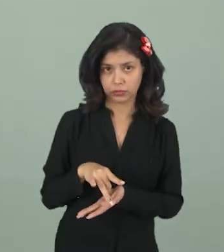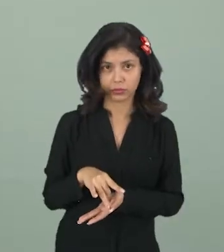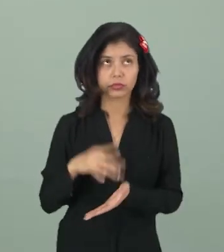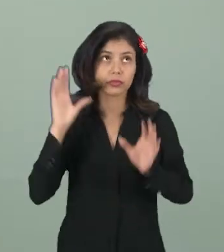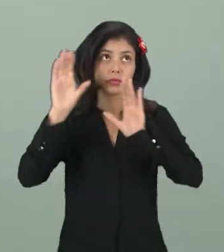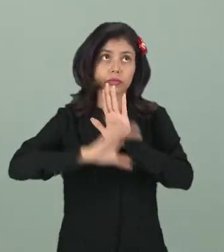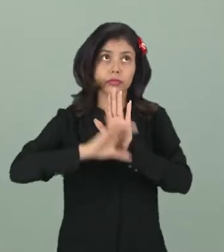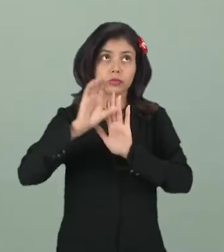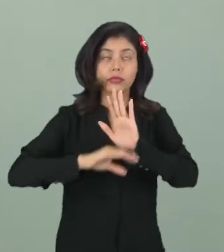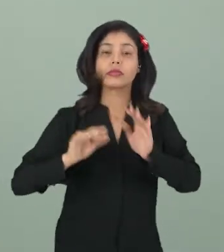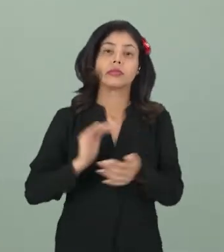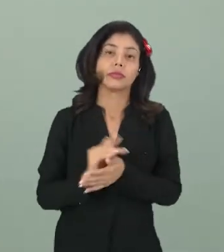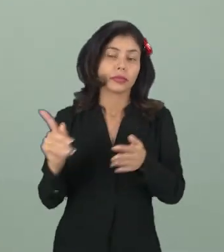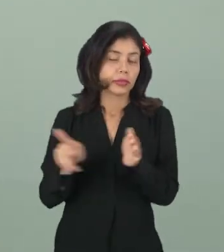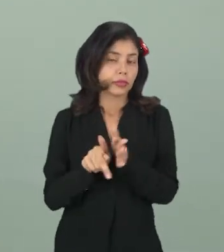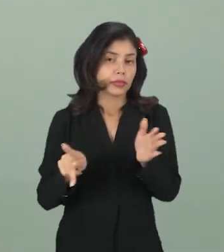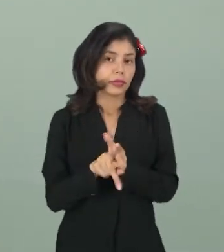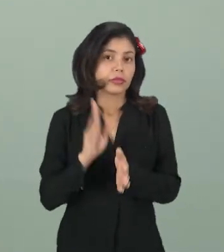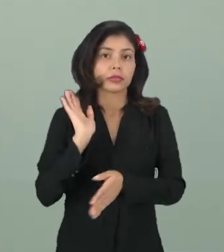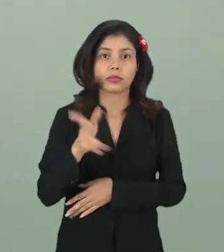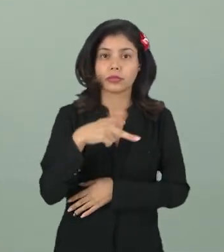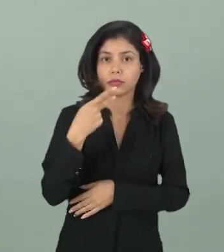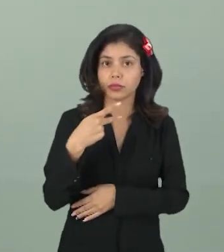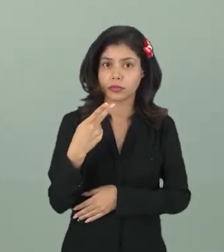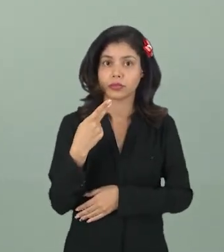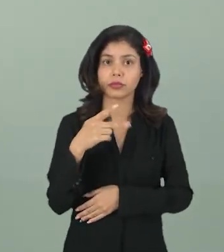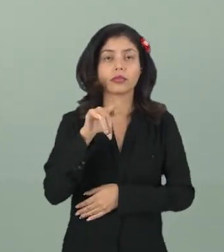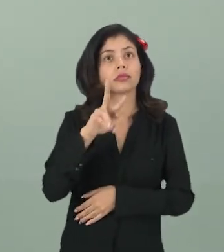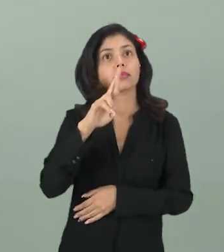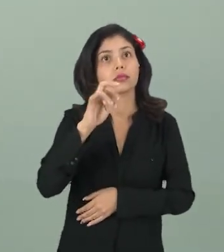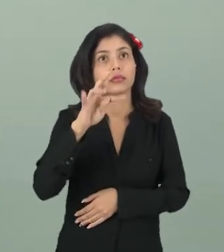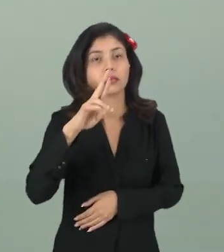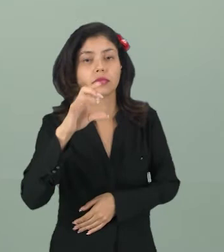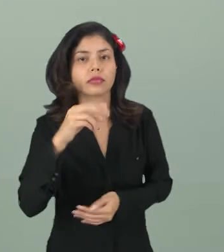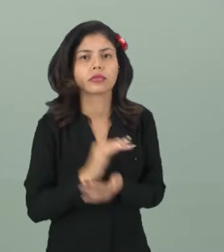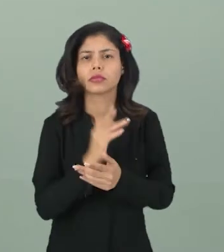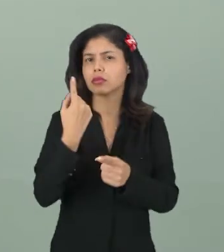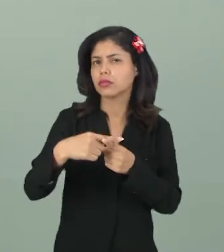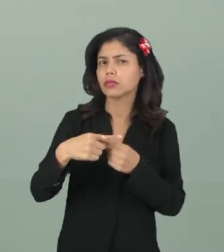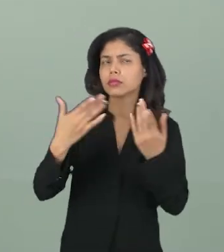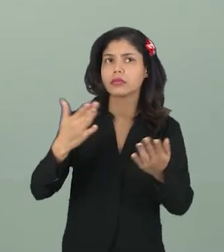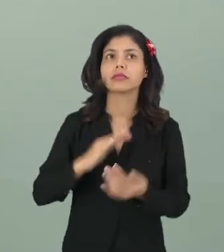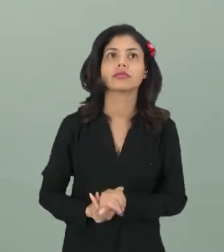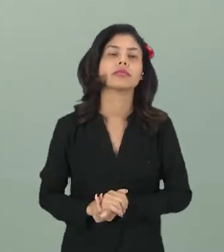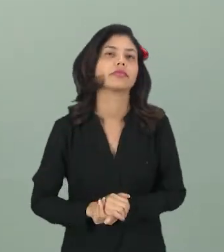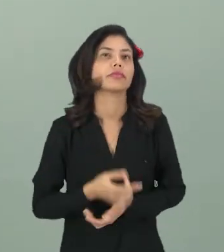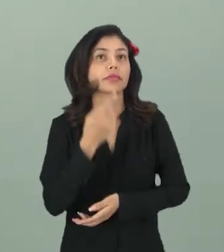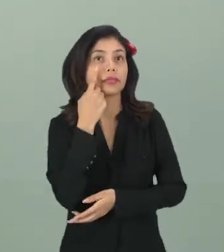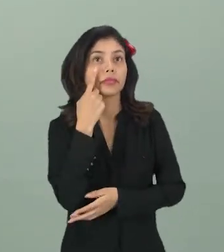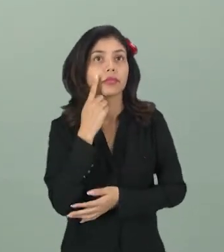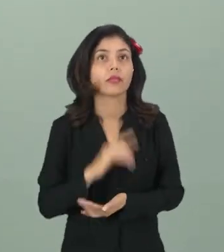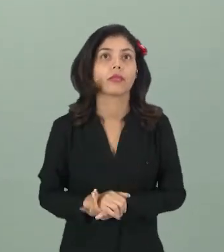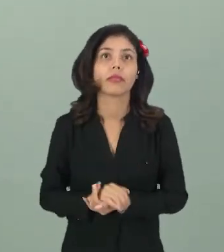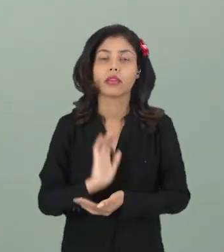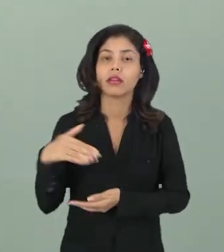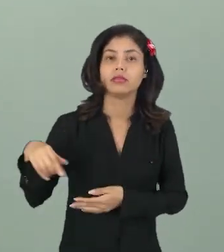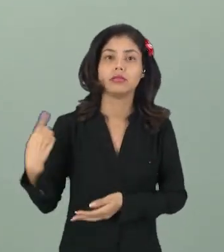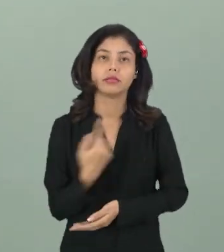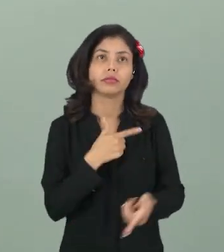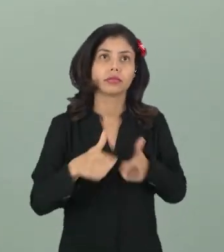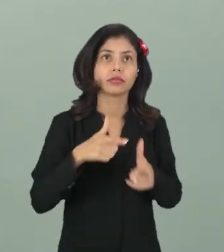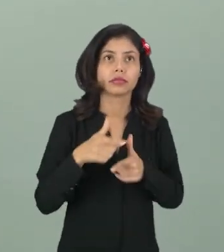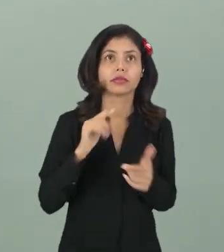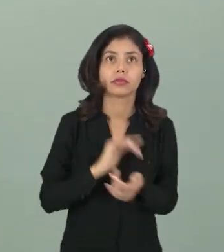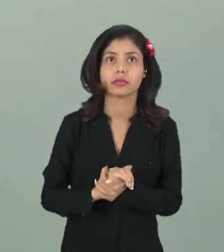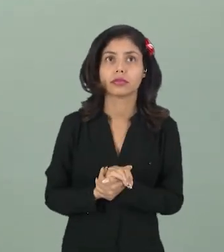esse conteúdo daqui ocultamente né já tá falando de gera atriz Mas você vai entender o porquê roda quando ele está trabalhando